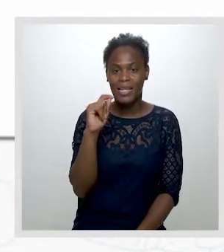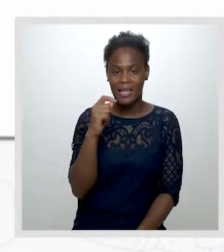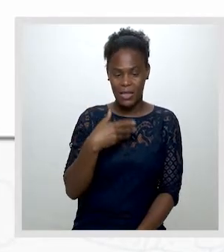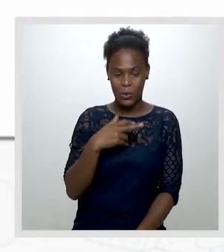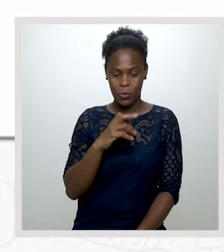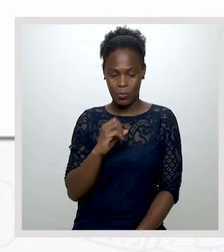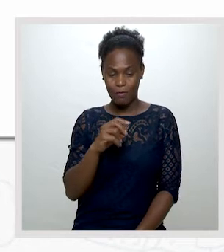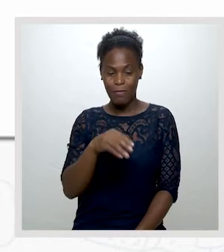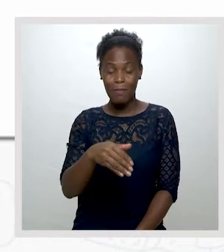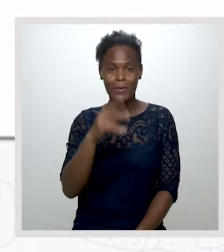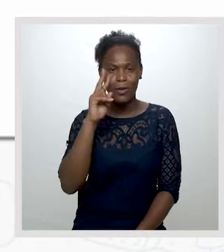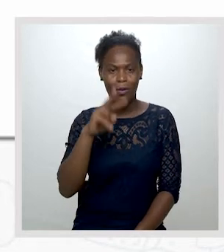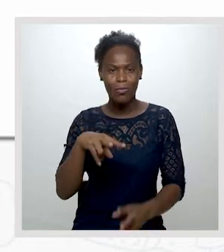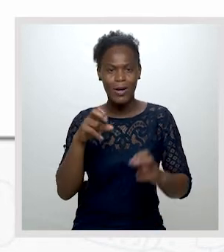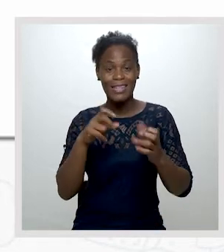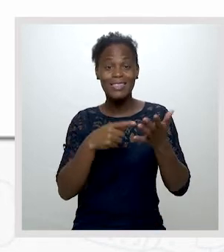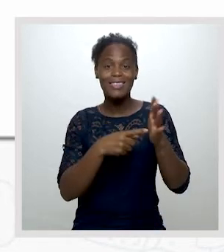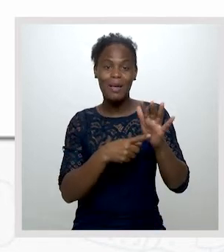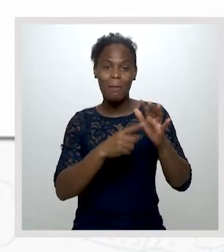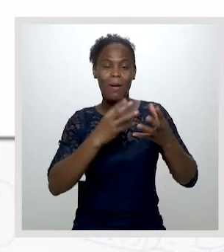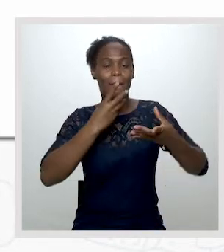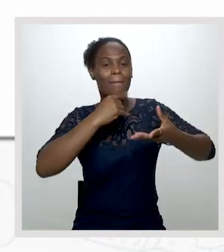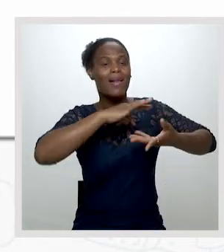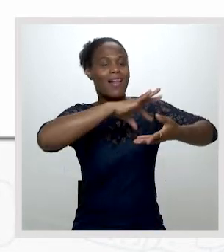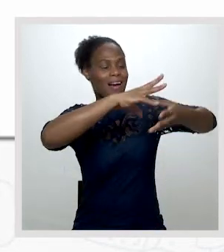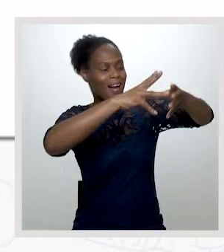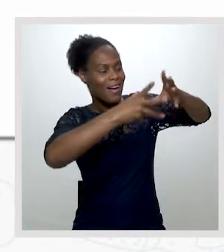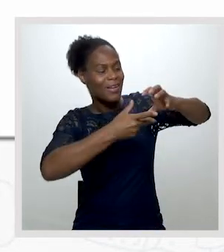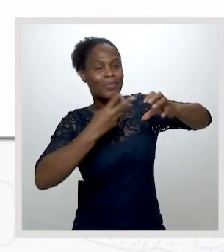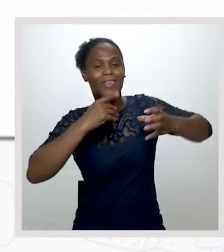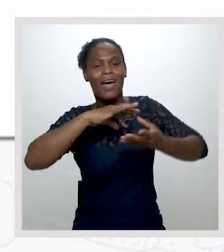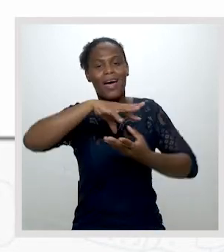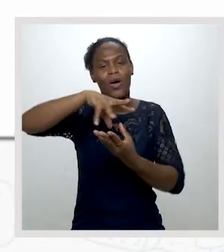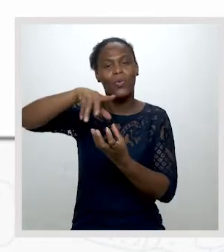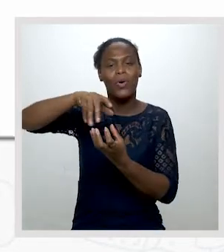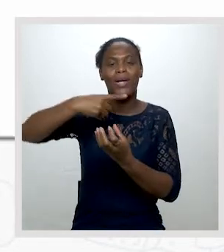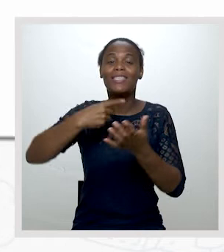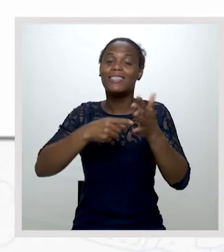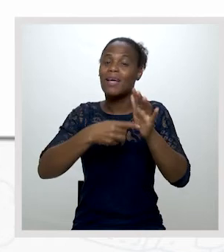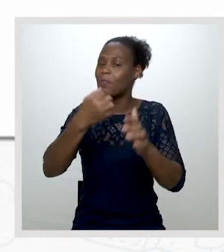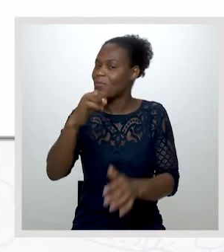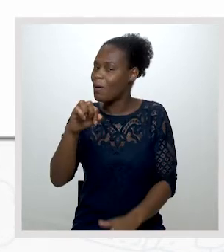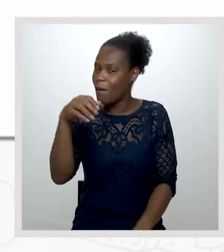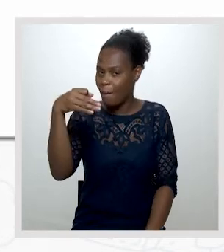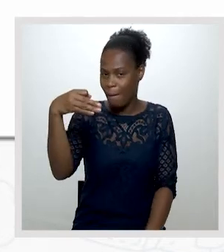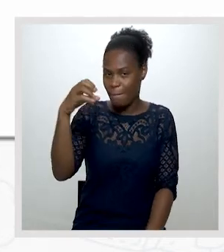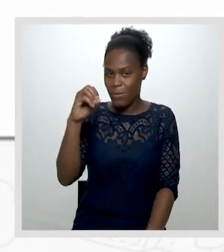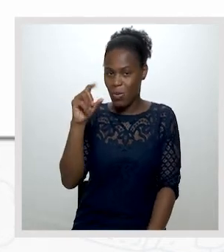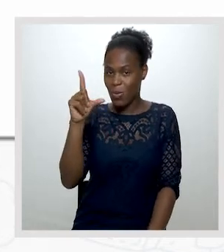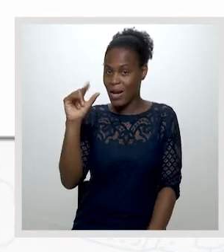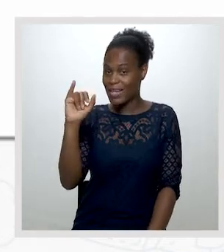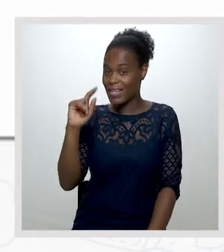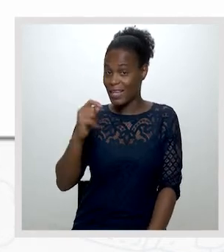exemplo. O nosso planeta é exemplo de um não poliedro, porque é